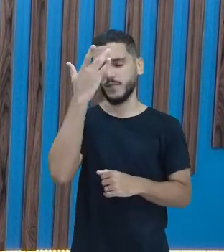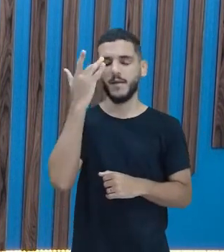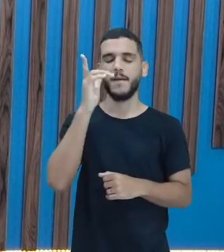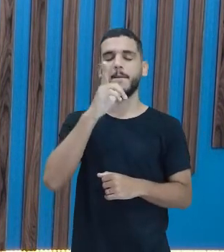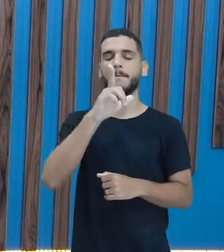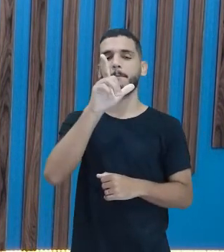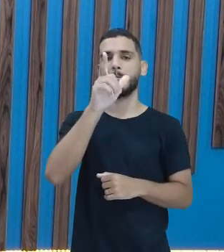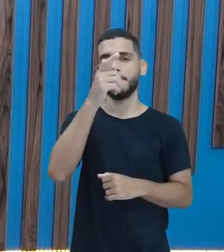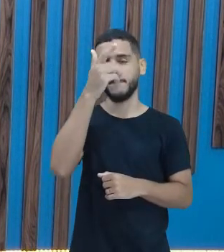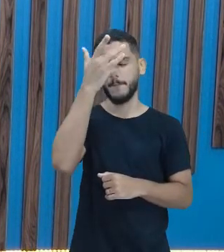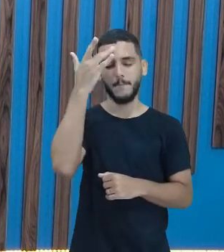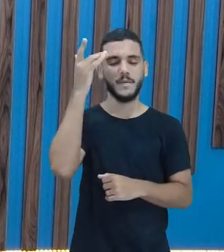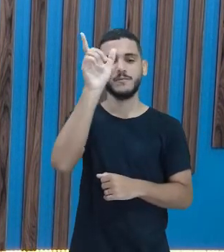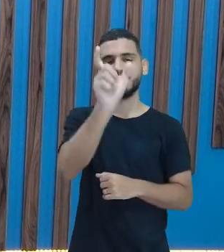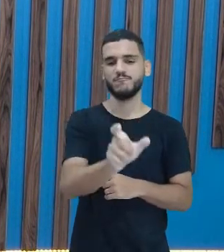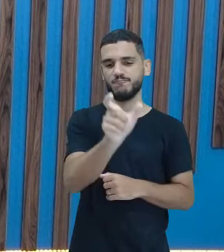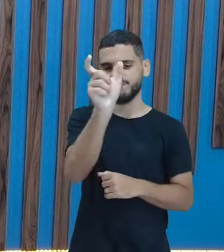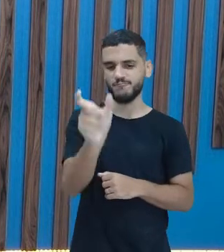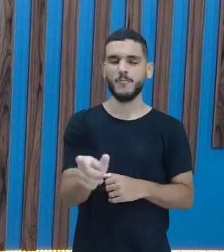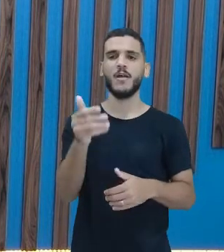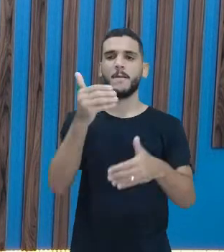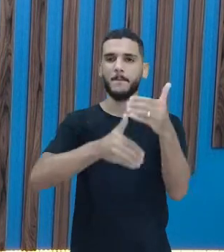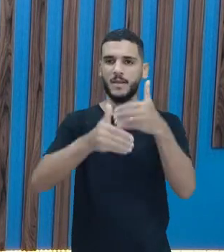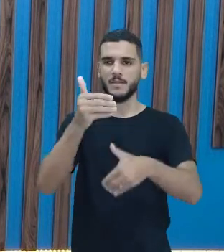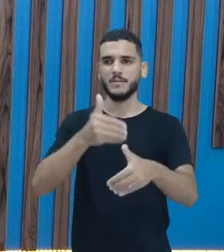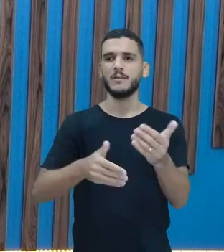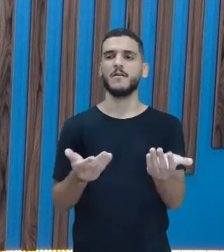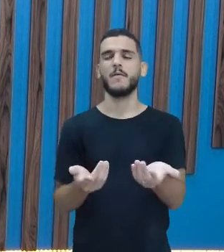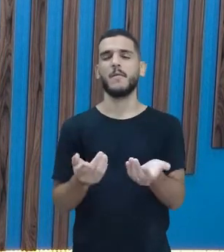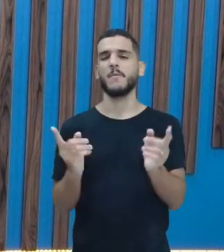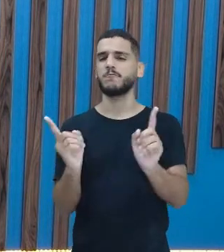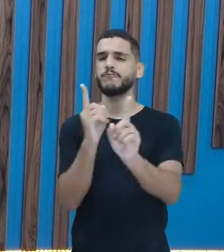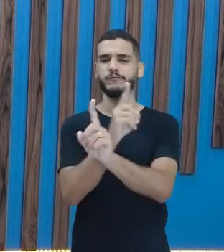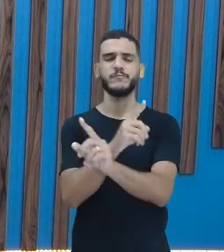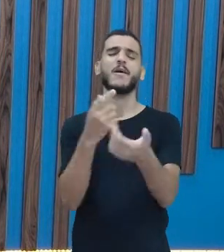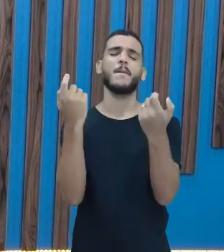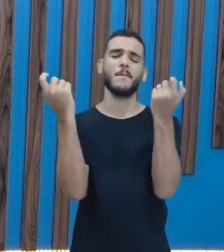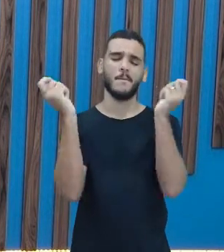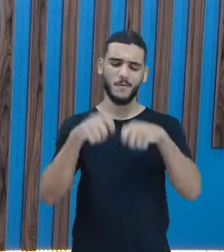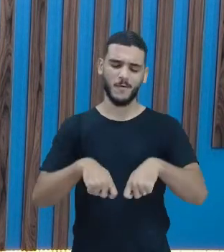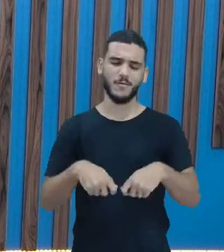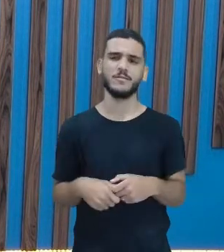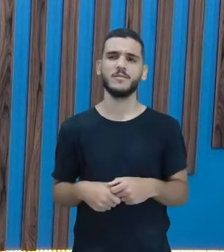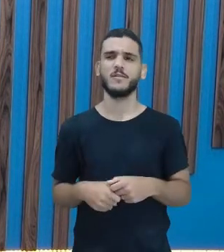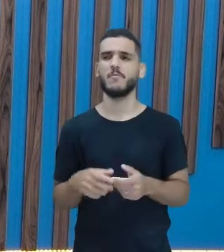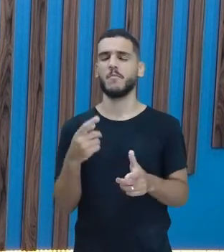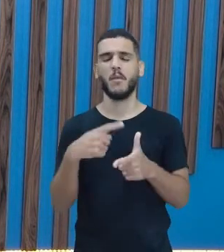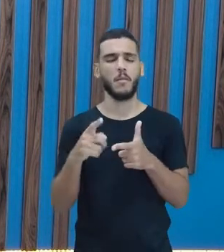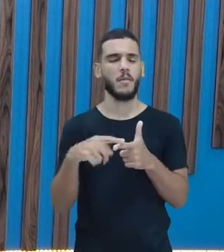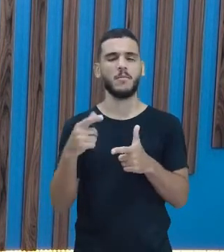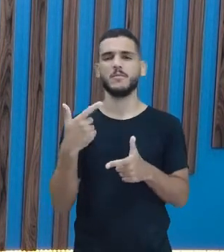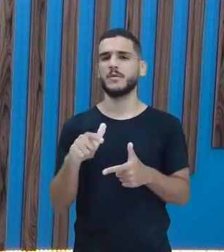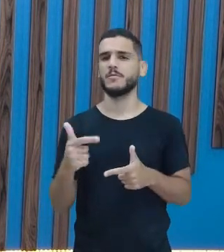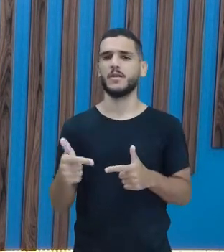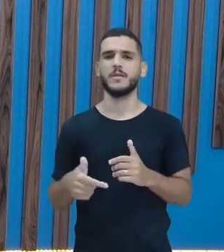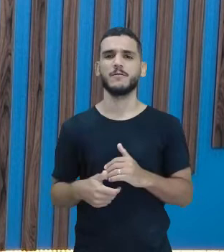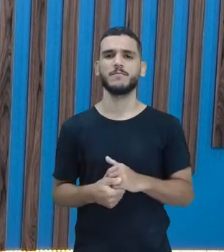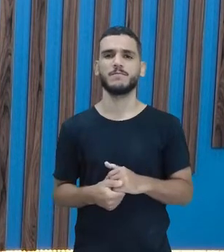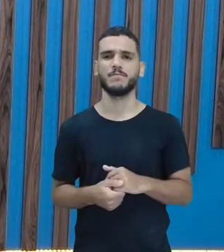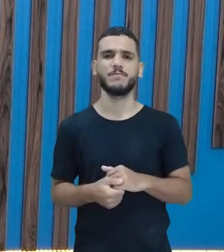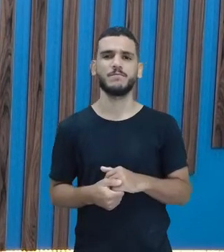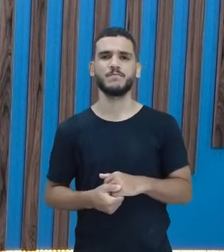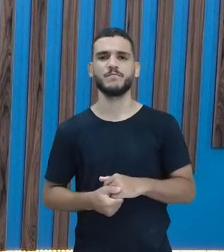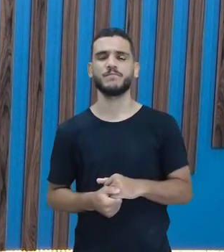participam na linha horizontal. Posso fazer o contrário, professora? Posso, pode. sem problema nenhum. Eu poderia sim colocar